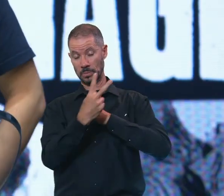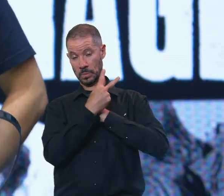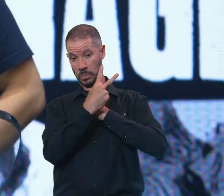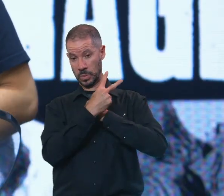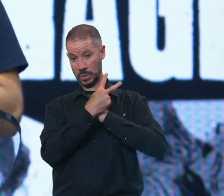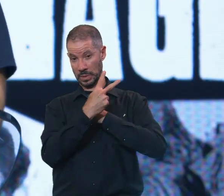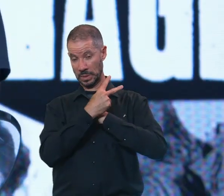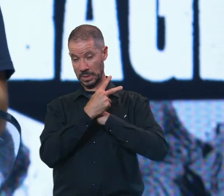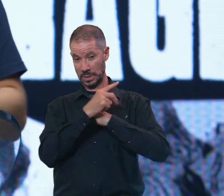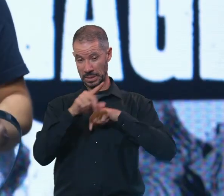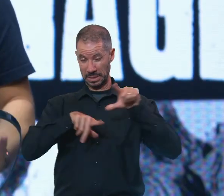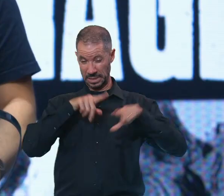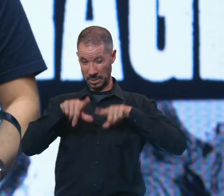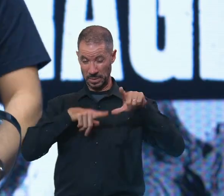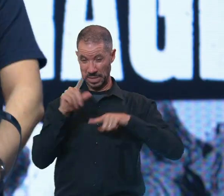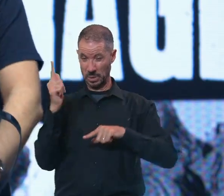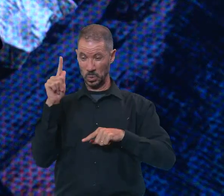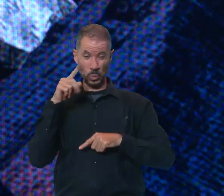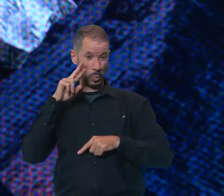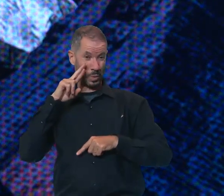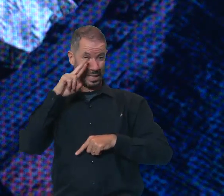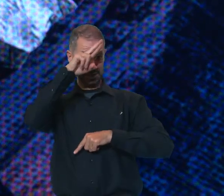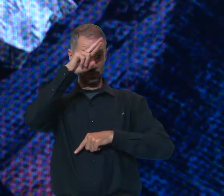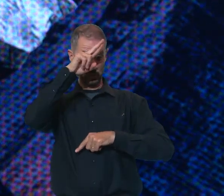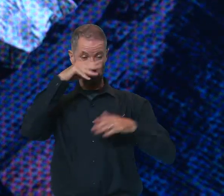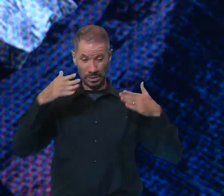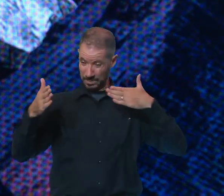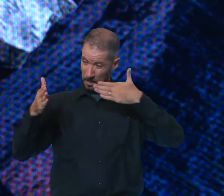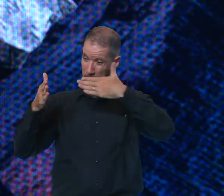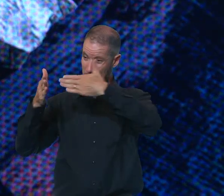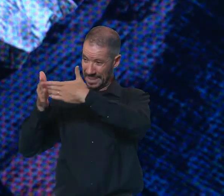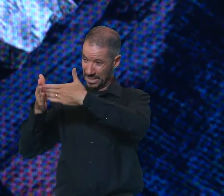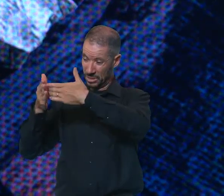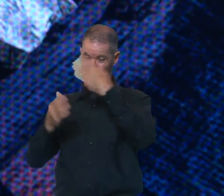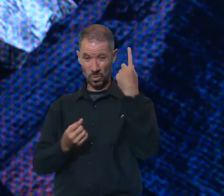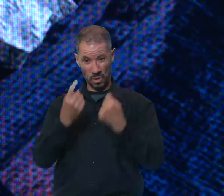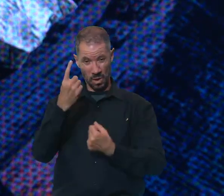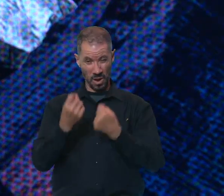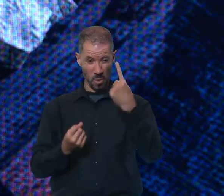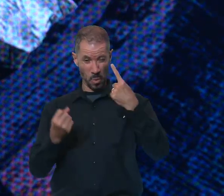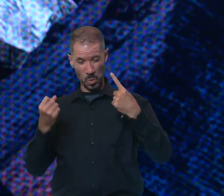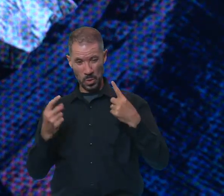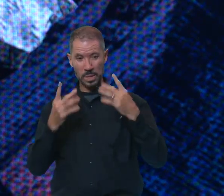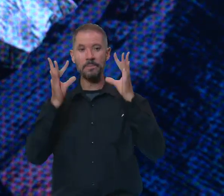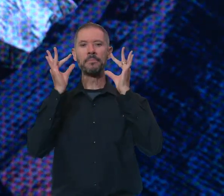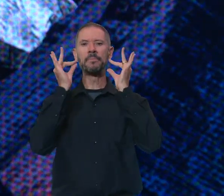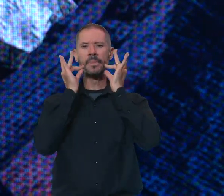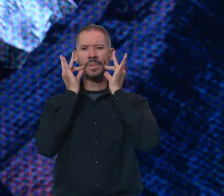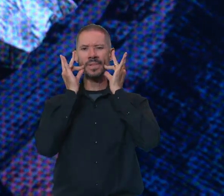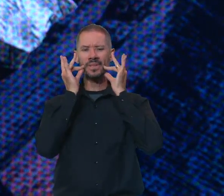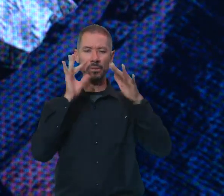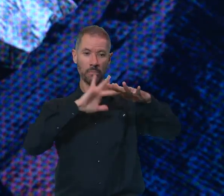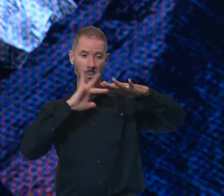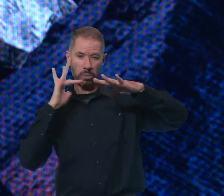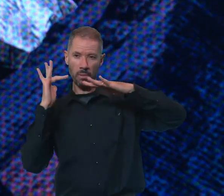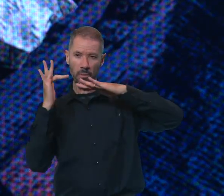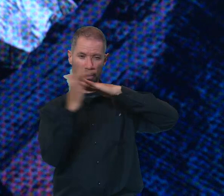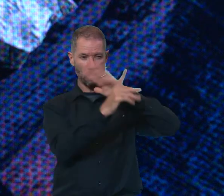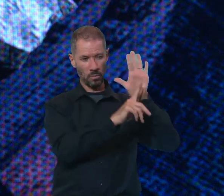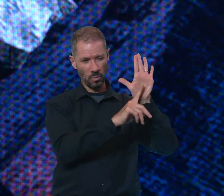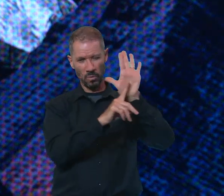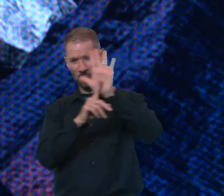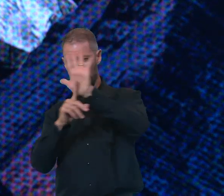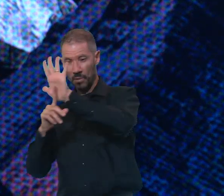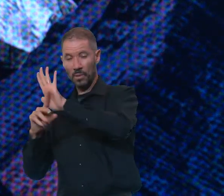trabalho ficar fazendo gestão de risco, impedindo que, seja em algo presencial ou através das redes sociais, você venha